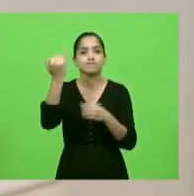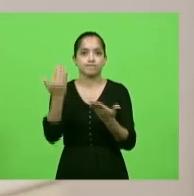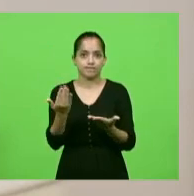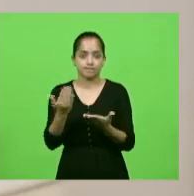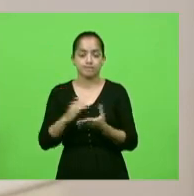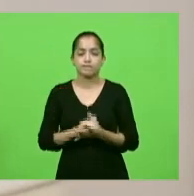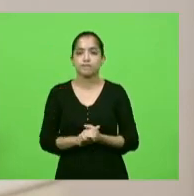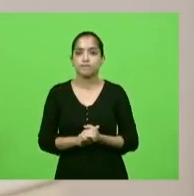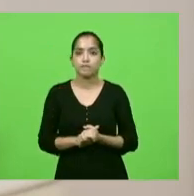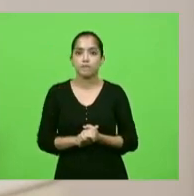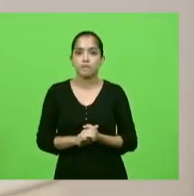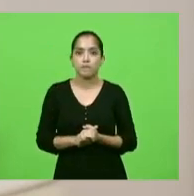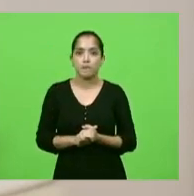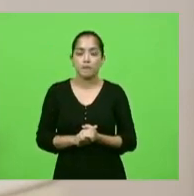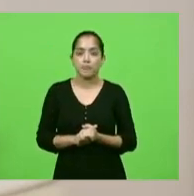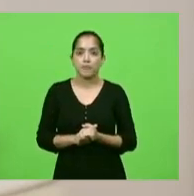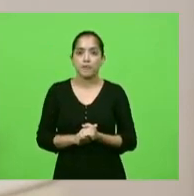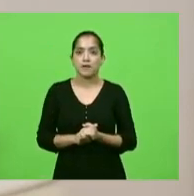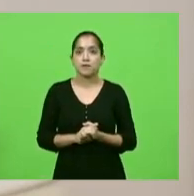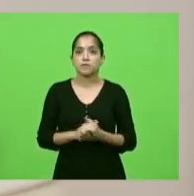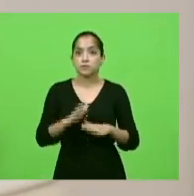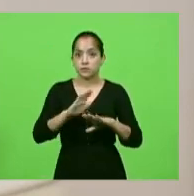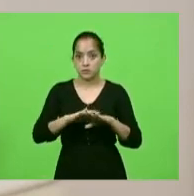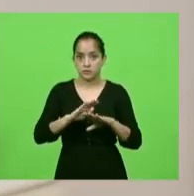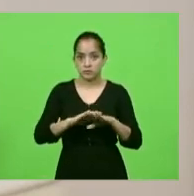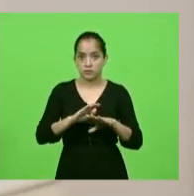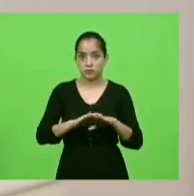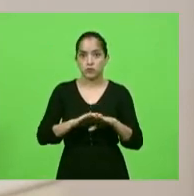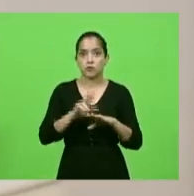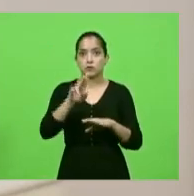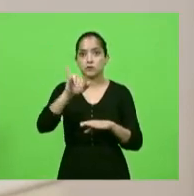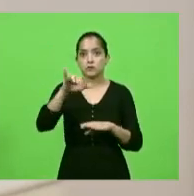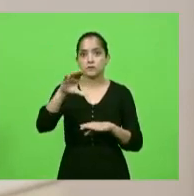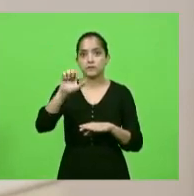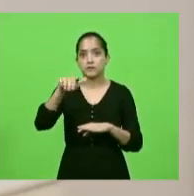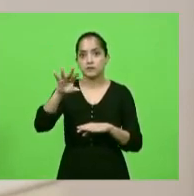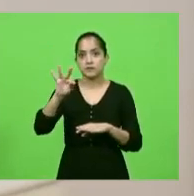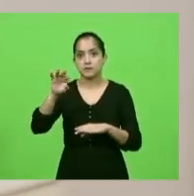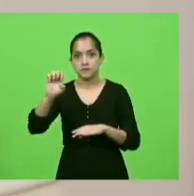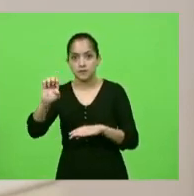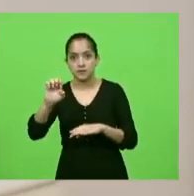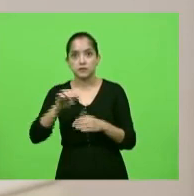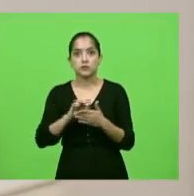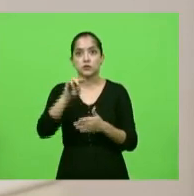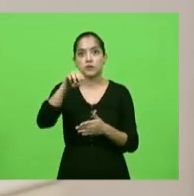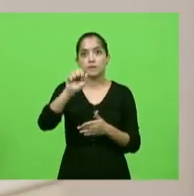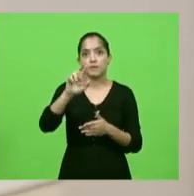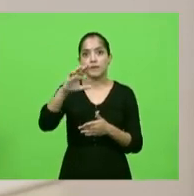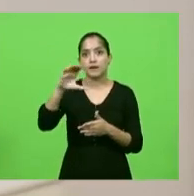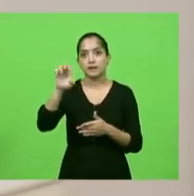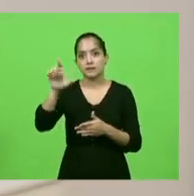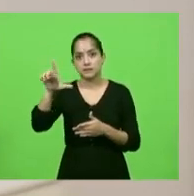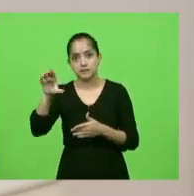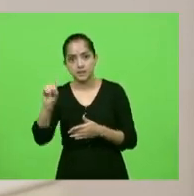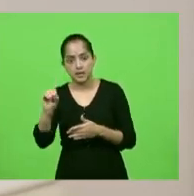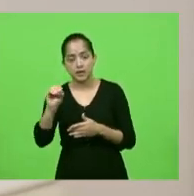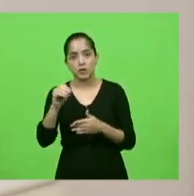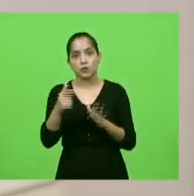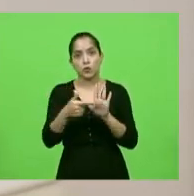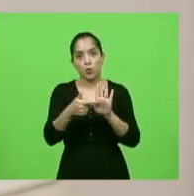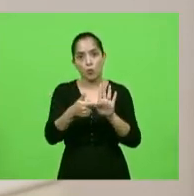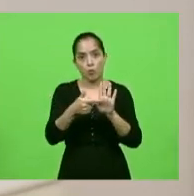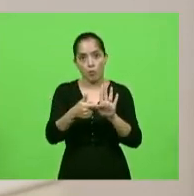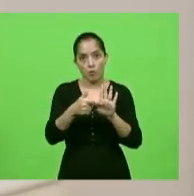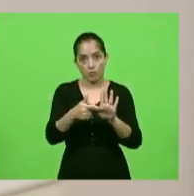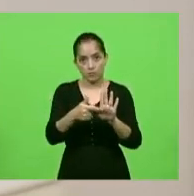Direito. Os autores Vicente Paulo e Marcelo Alexandrino aduzem que, abre aspas, a concepção